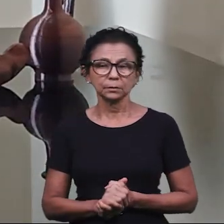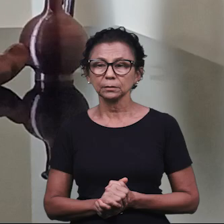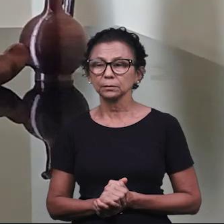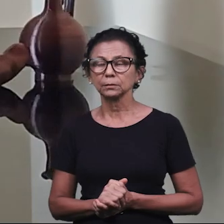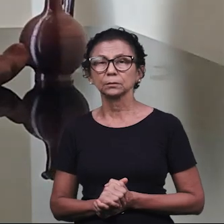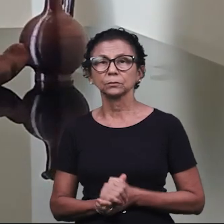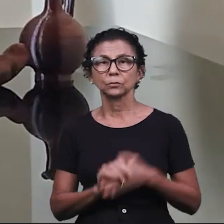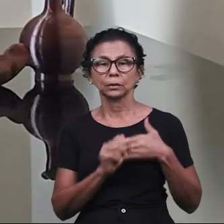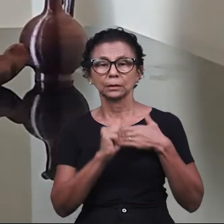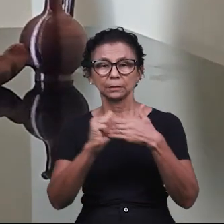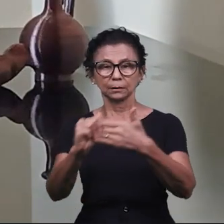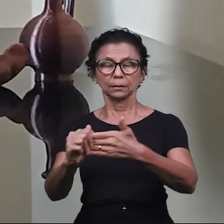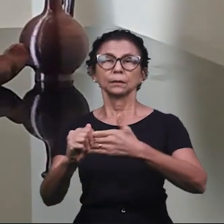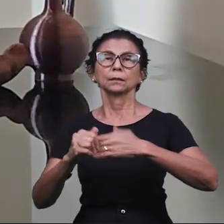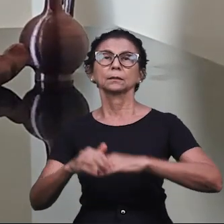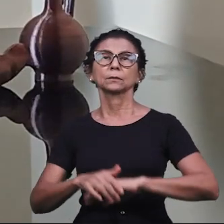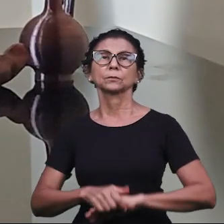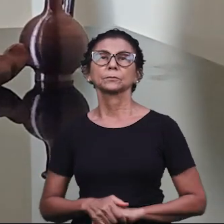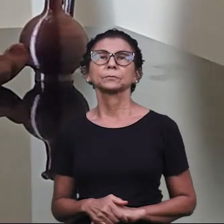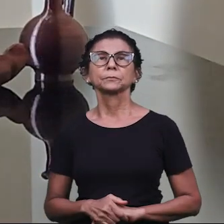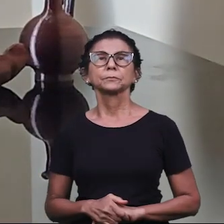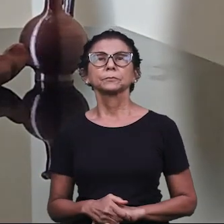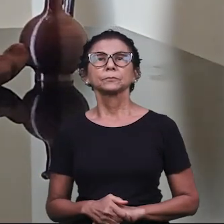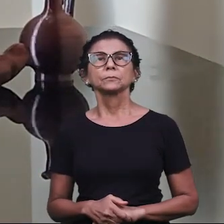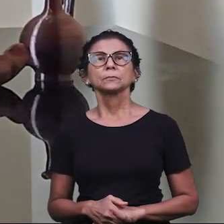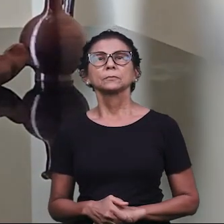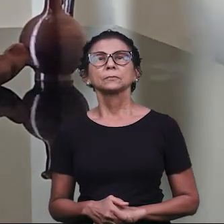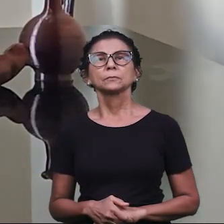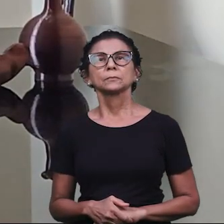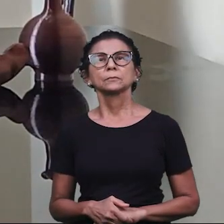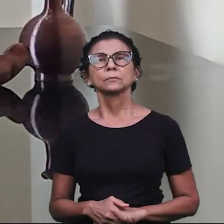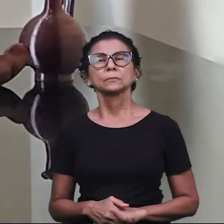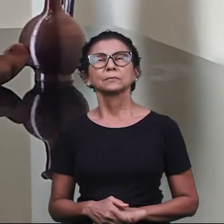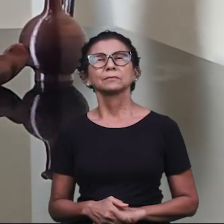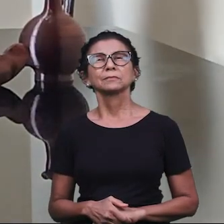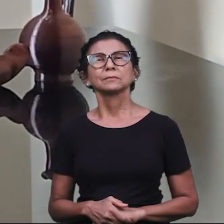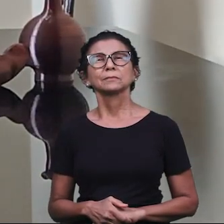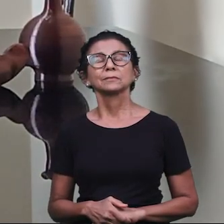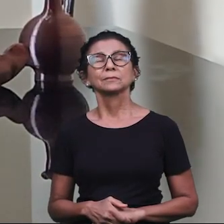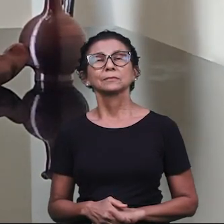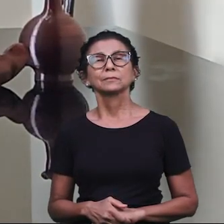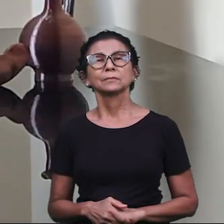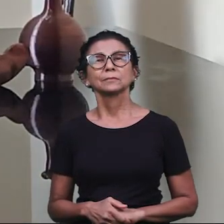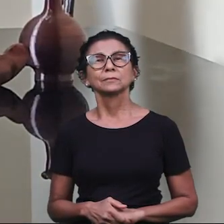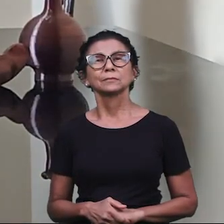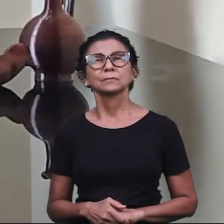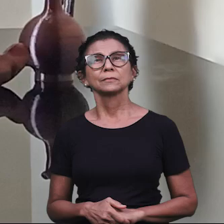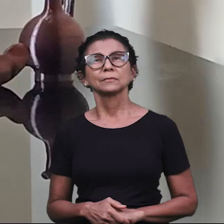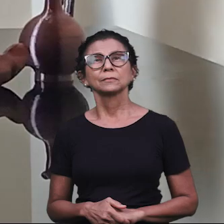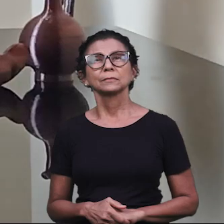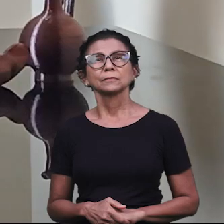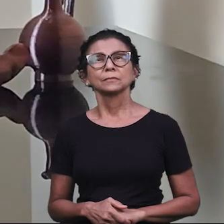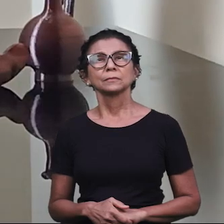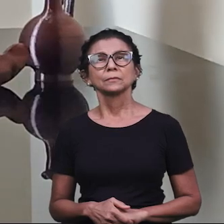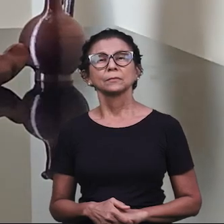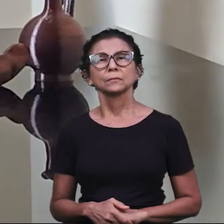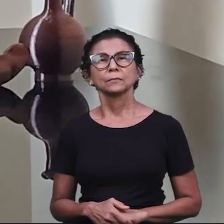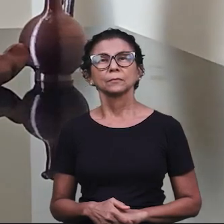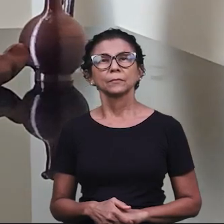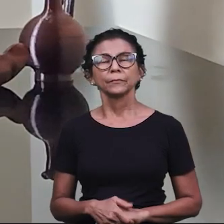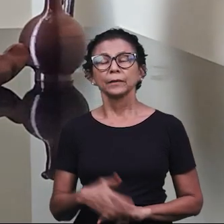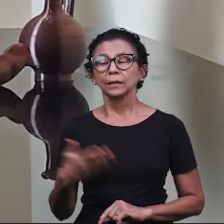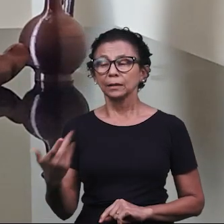essa luz, que era o Senhor Jesus. E aí, crianças, quando ele foi lá